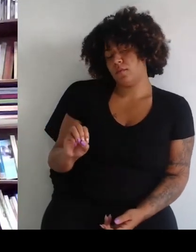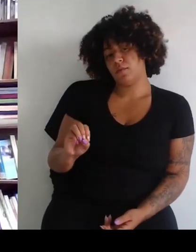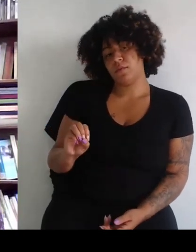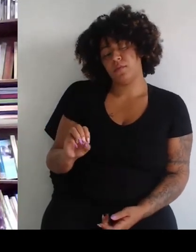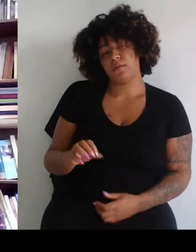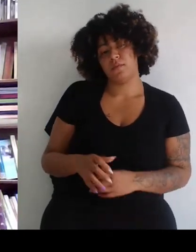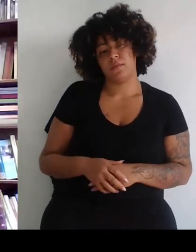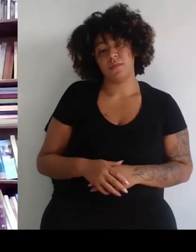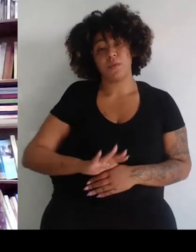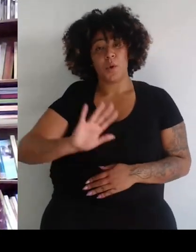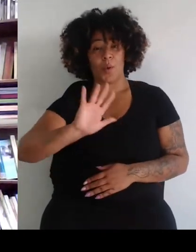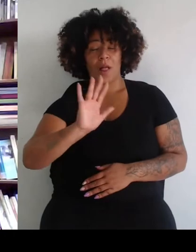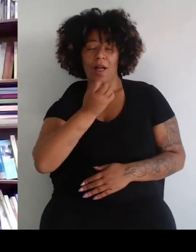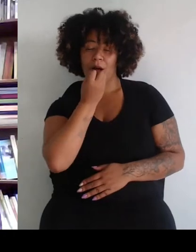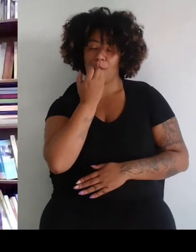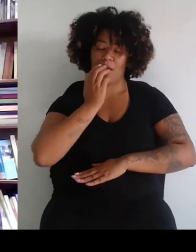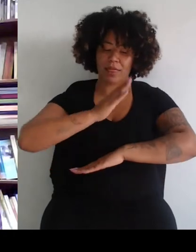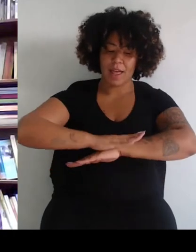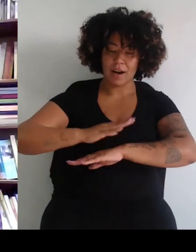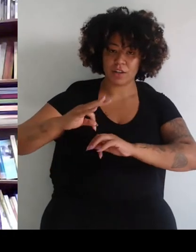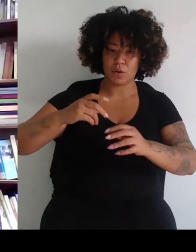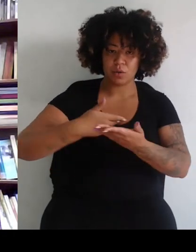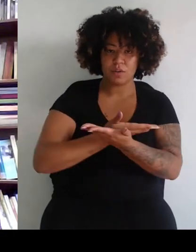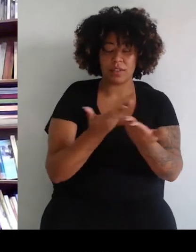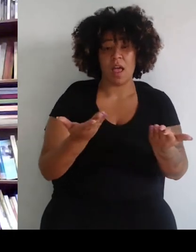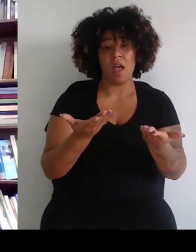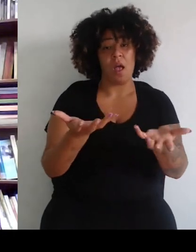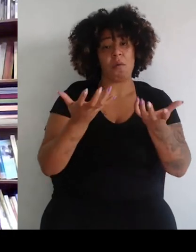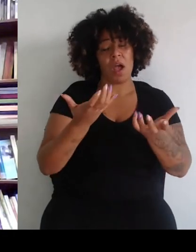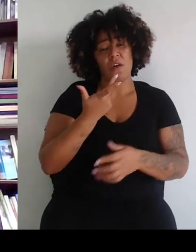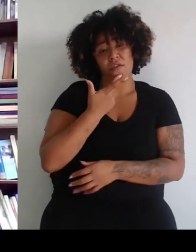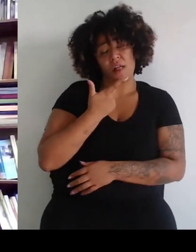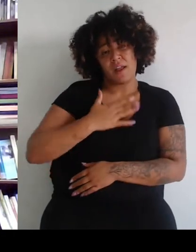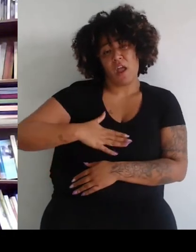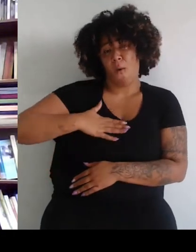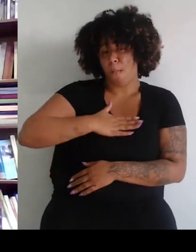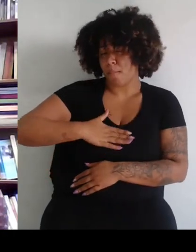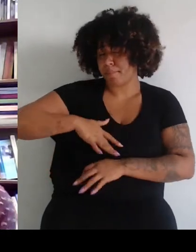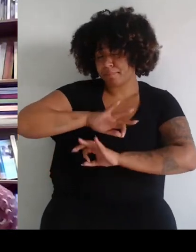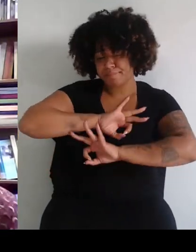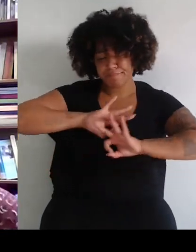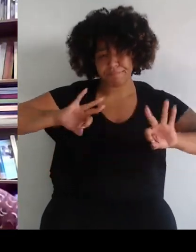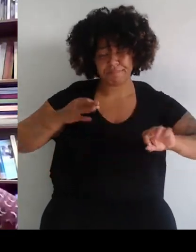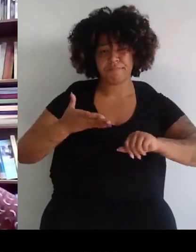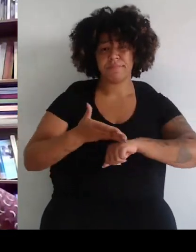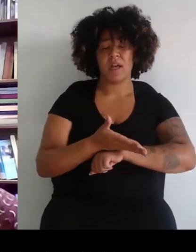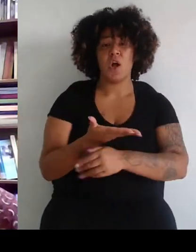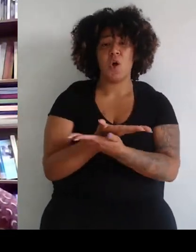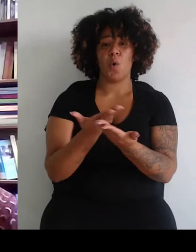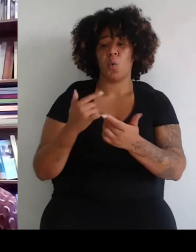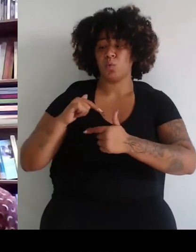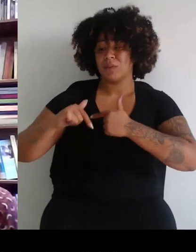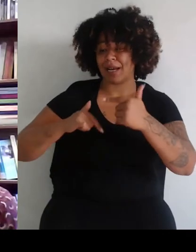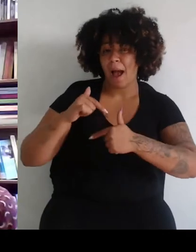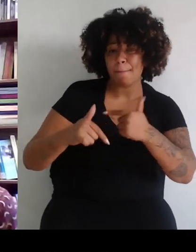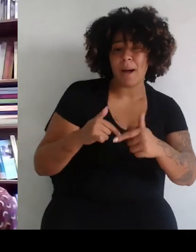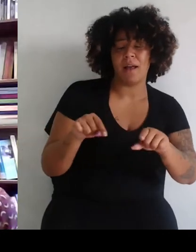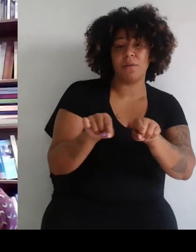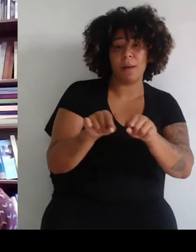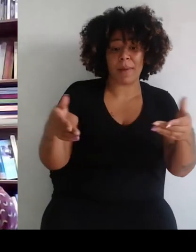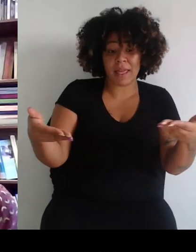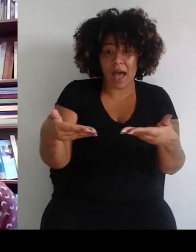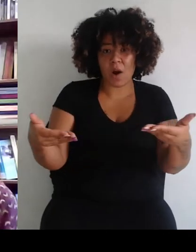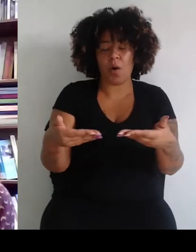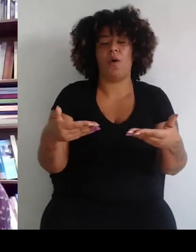Boa tarde a todos quero dizer que é um prazer estar aqui nesse evento excelente o trabalho que o Masp tem feito é incrível